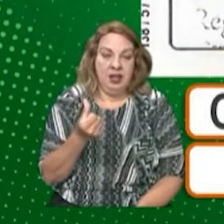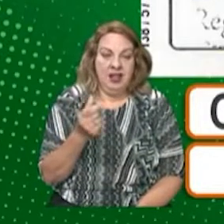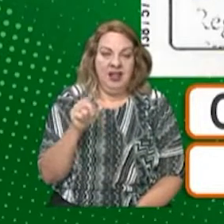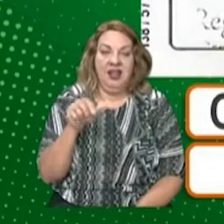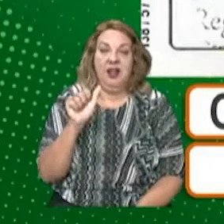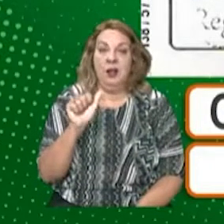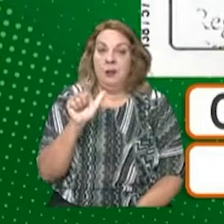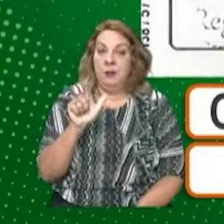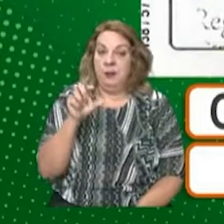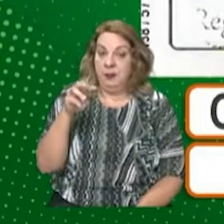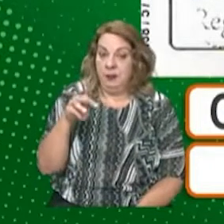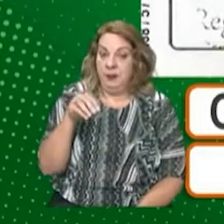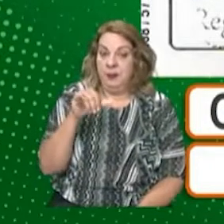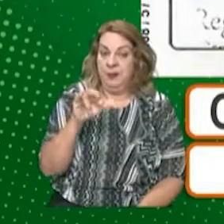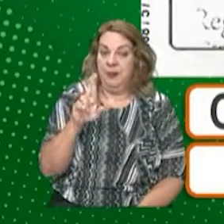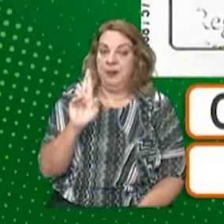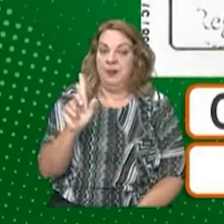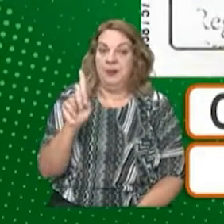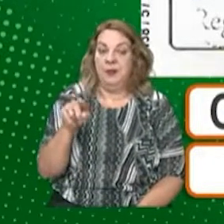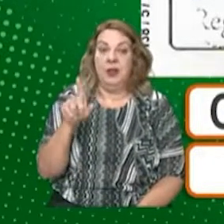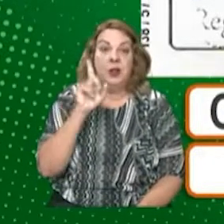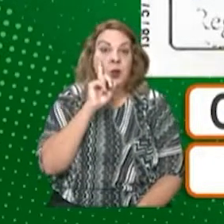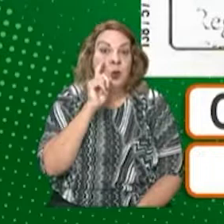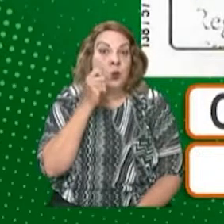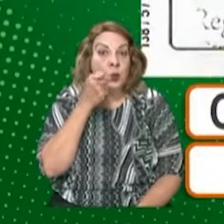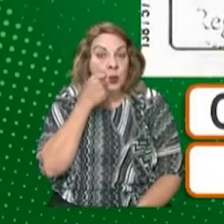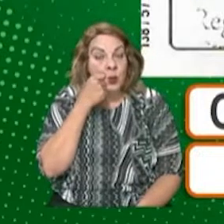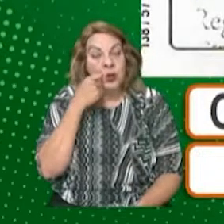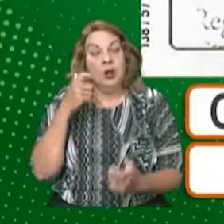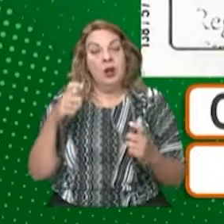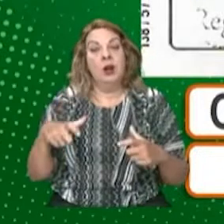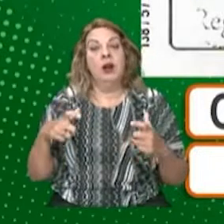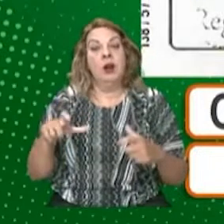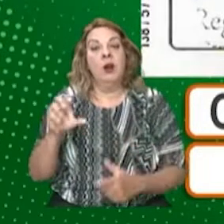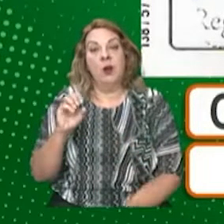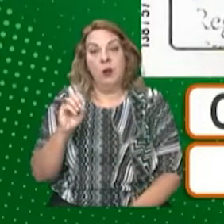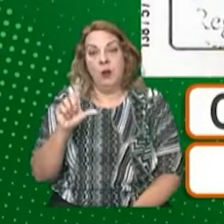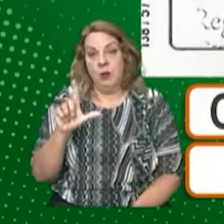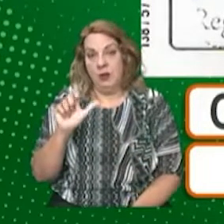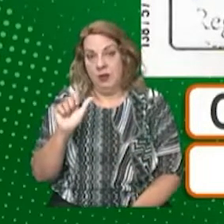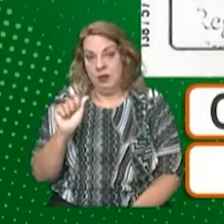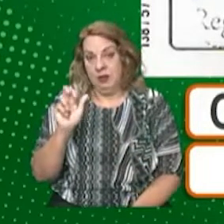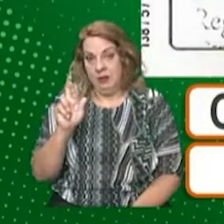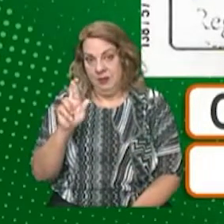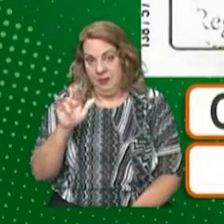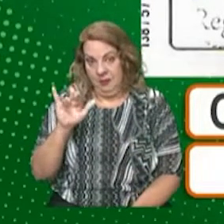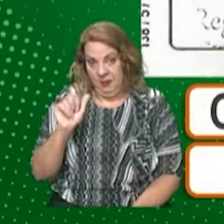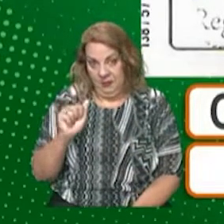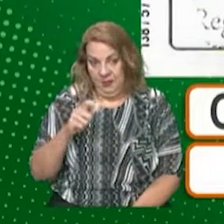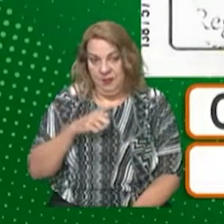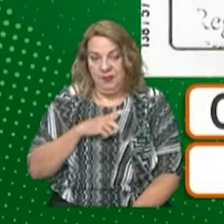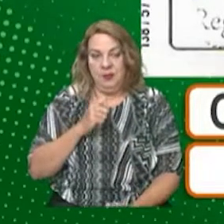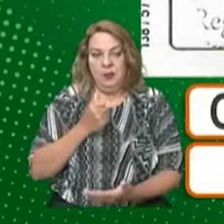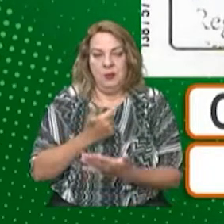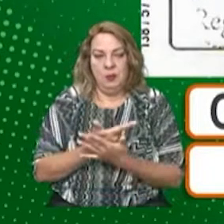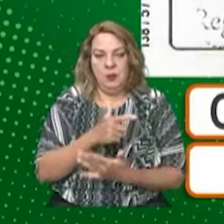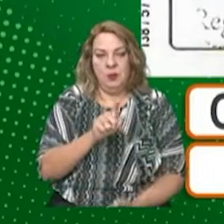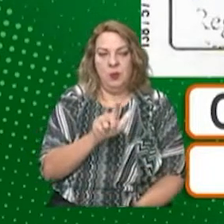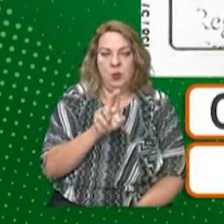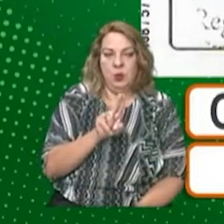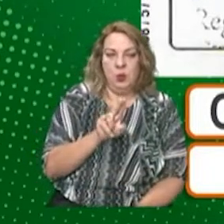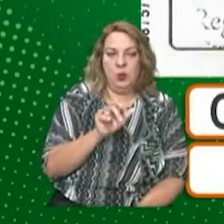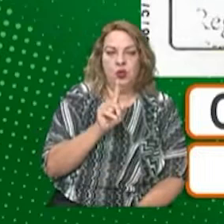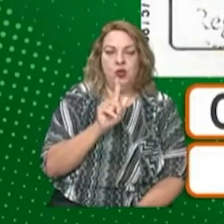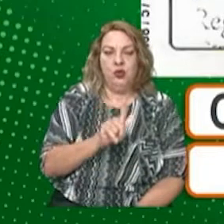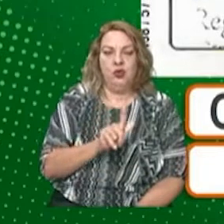523976, é o Almir de Aracaju, do bairro Olaria. Adquiriu com Lu no G